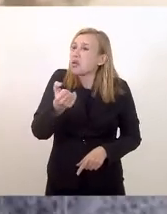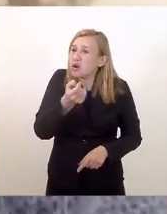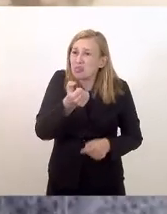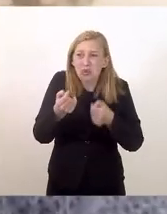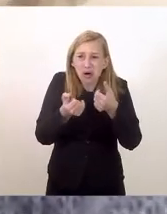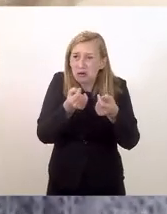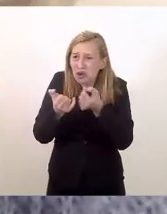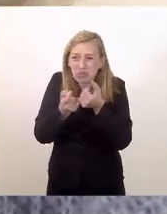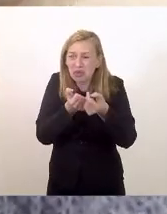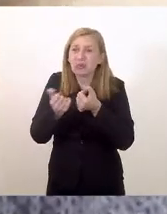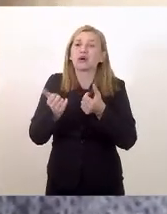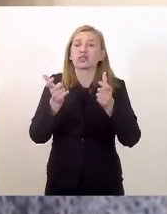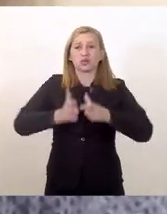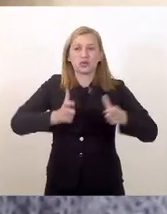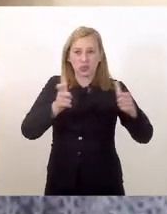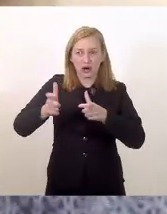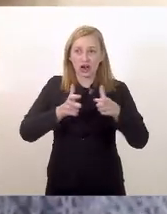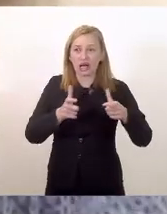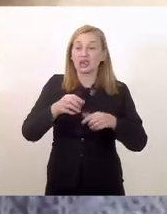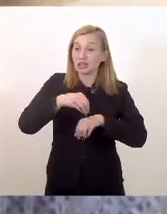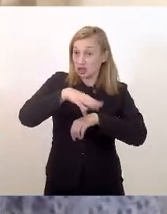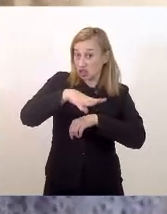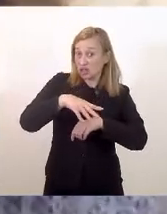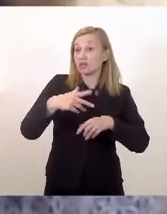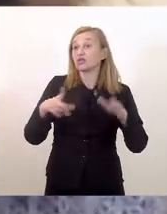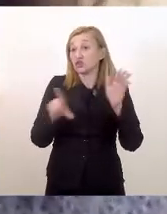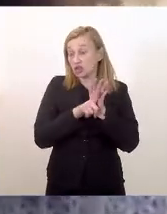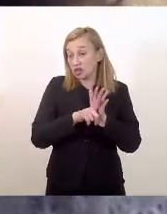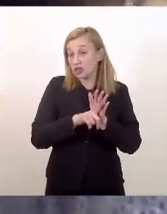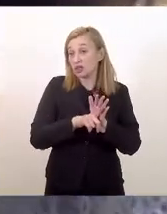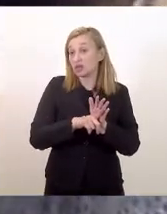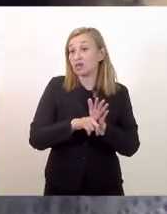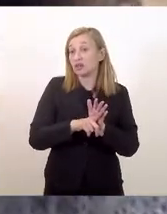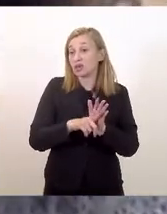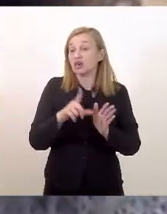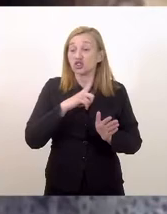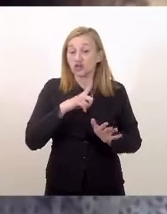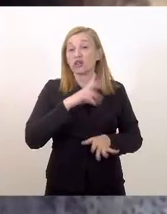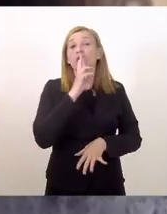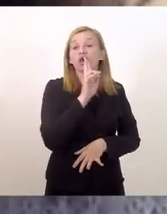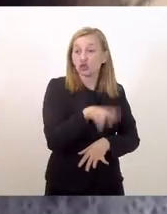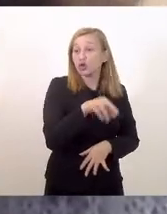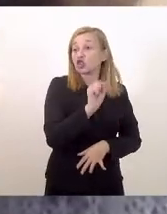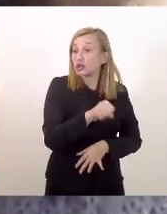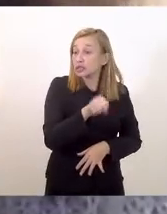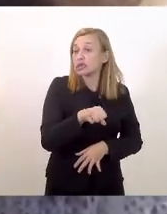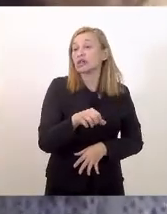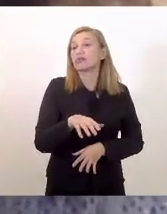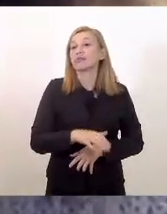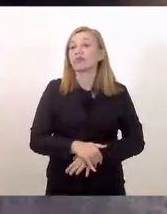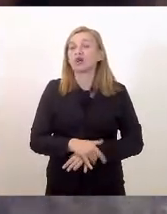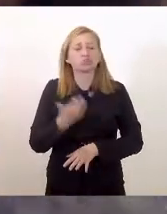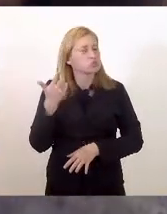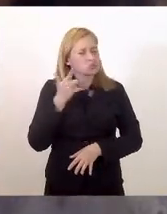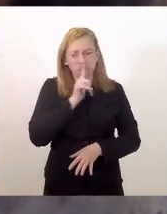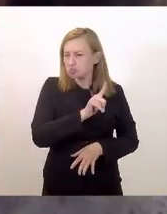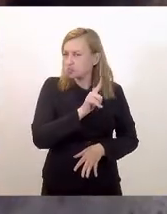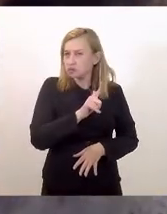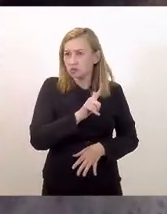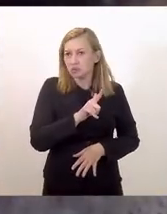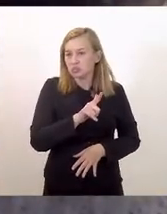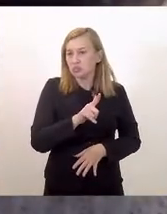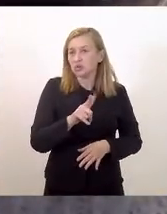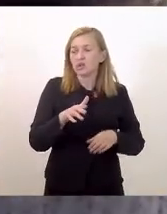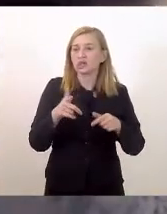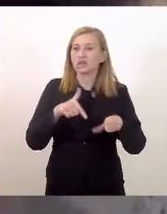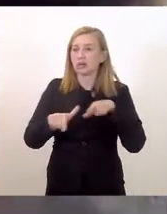insuficiente. Então, essas indicações legislativas, algumas delas tiveram respostas. A gente não conseguiu ainda trazer e